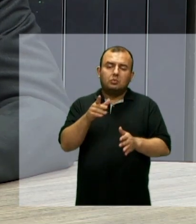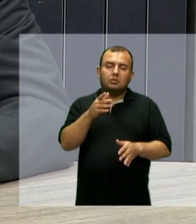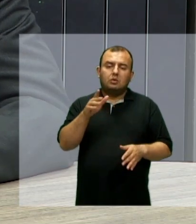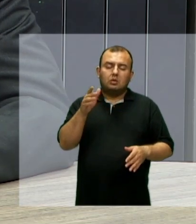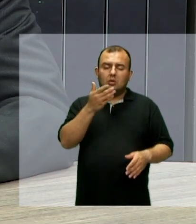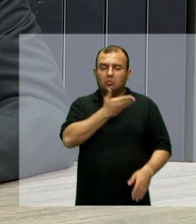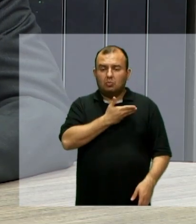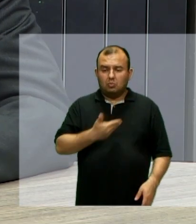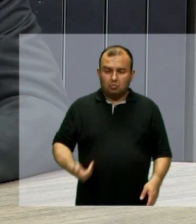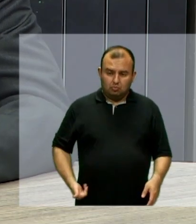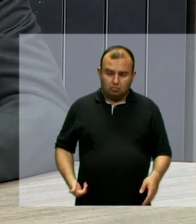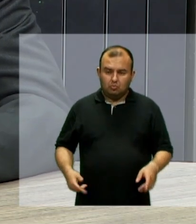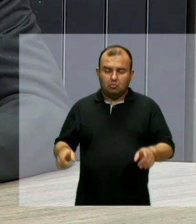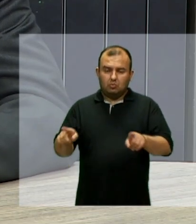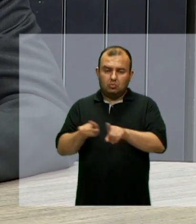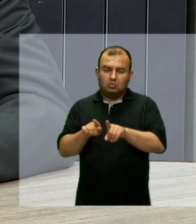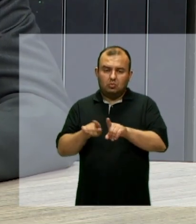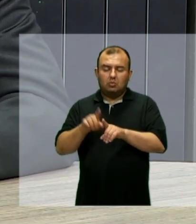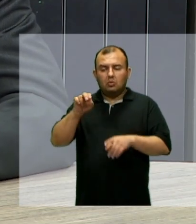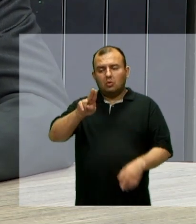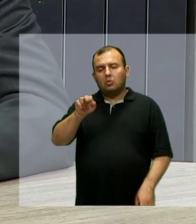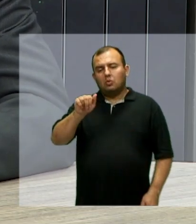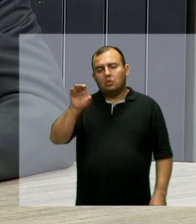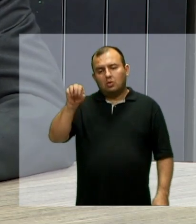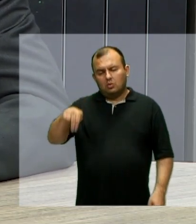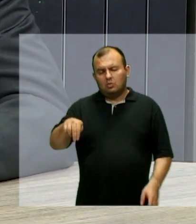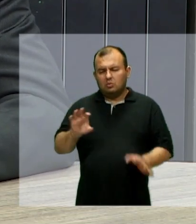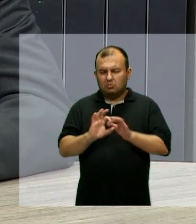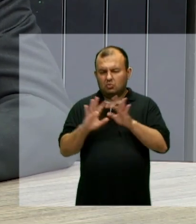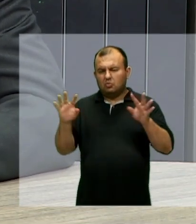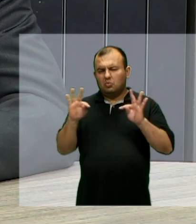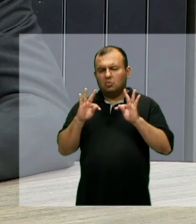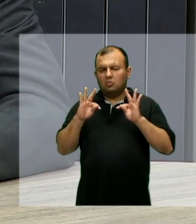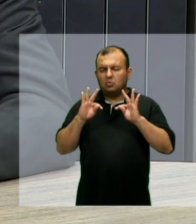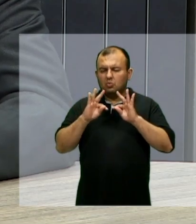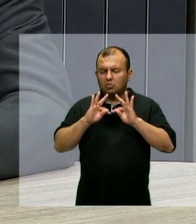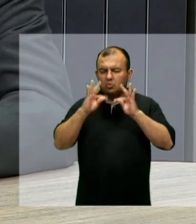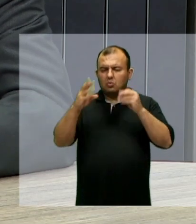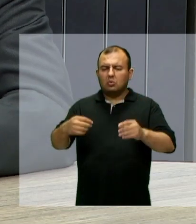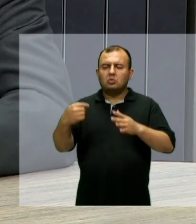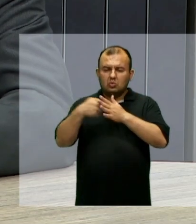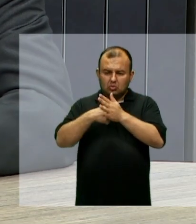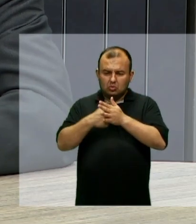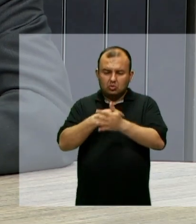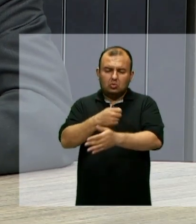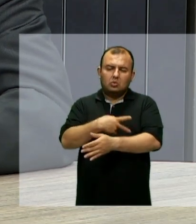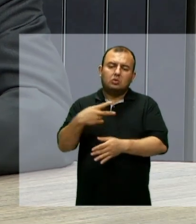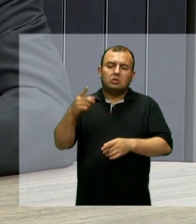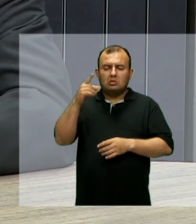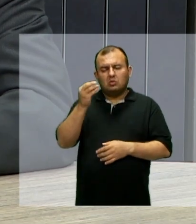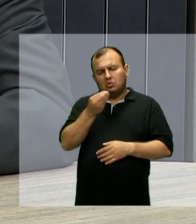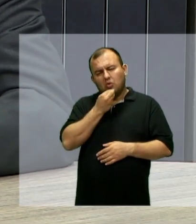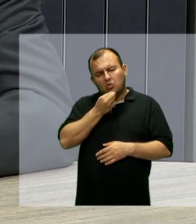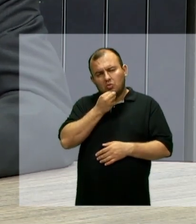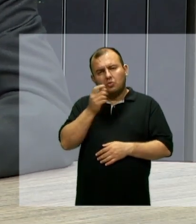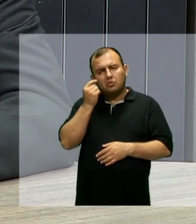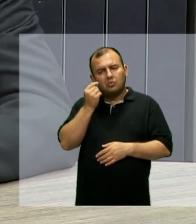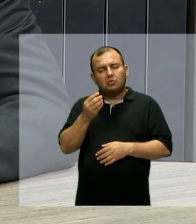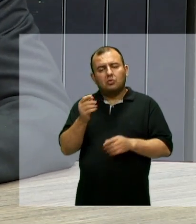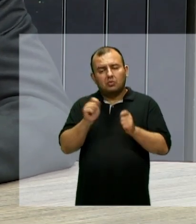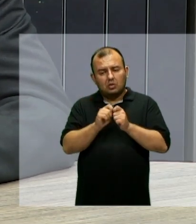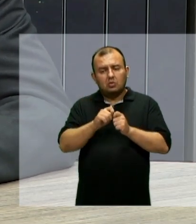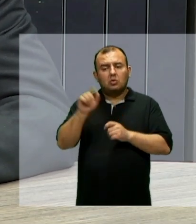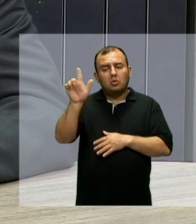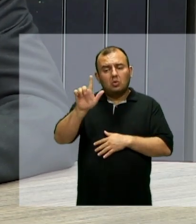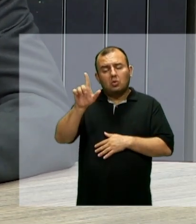no NACOM temos disponíveis todos os exames, né? Logicamente feitos no hospital, onde nós temos os convênios,